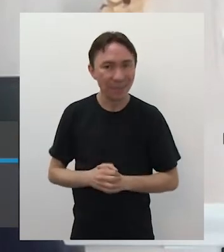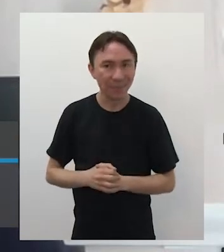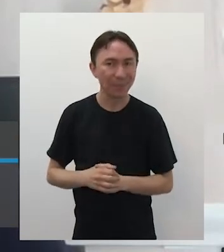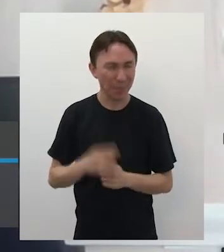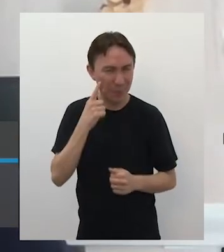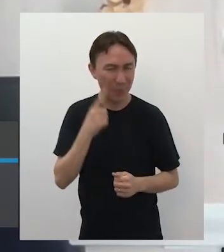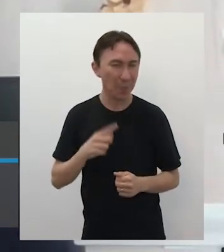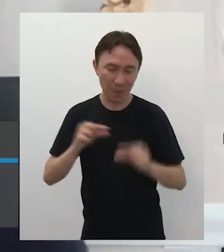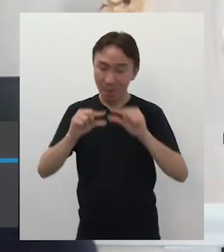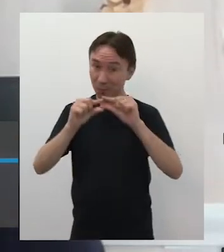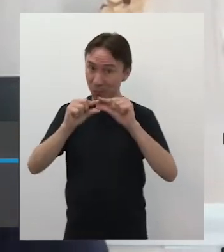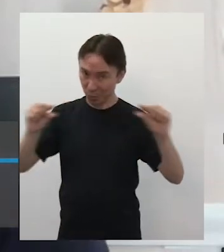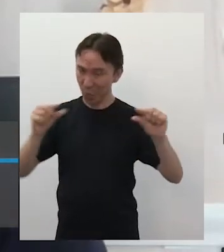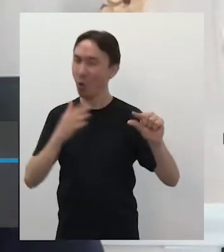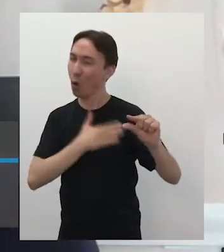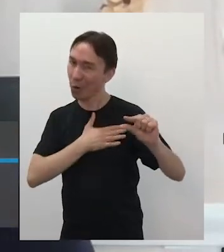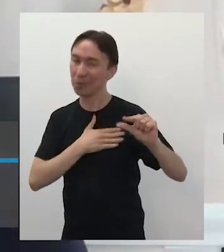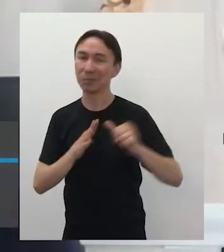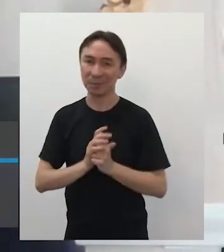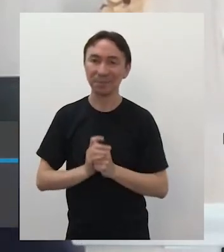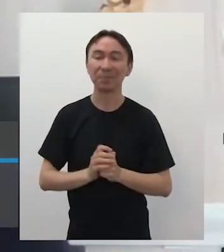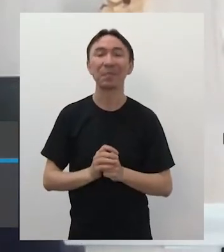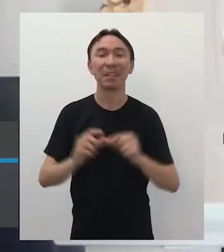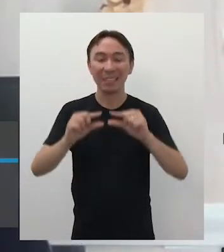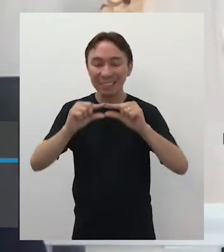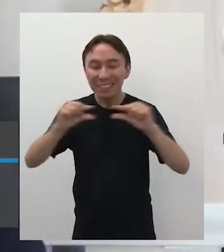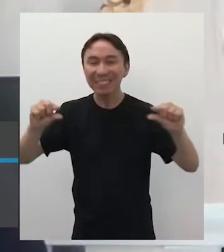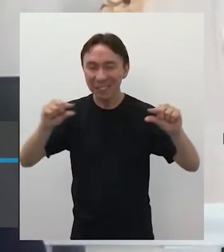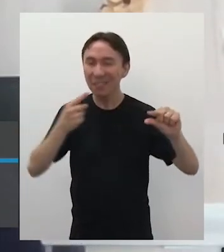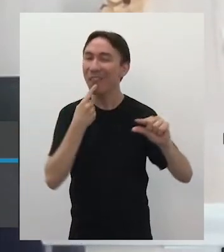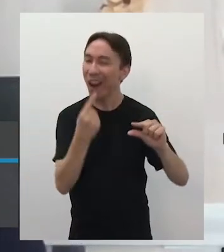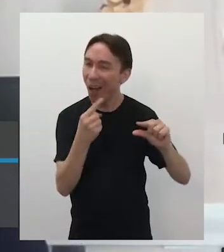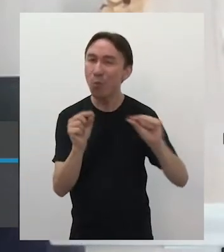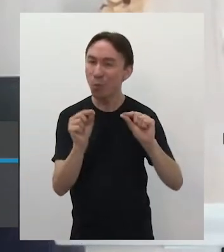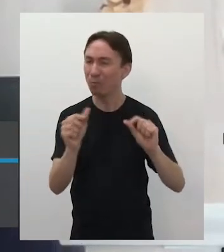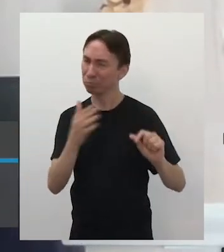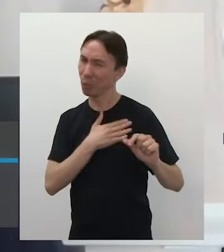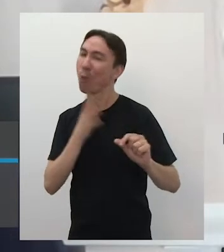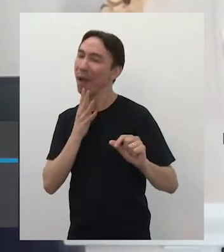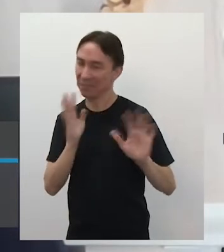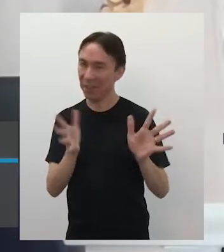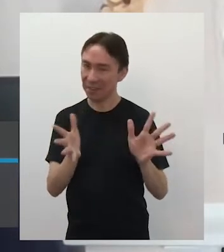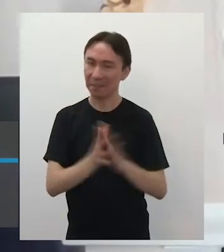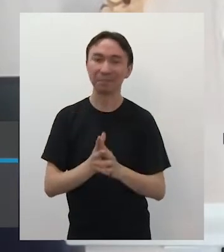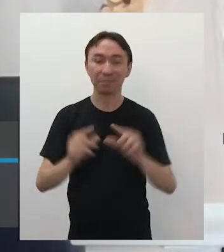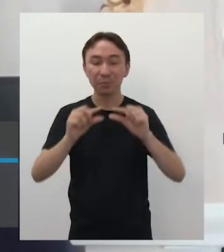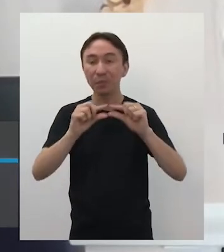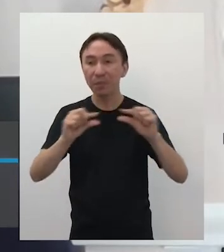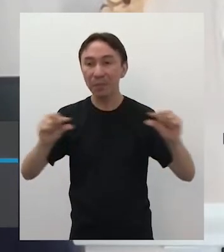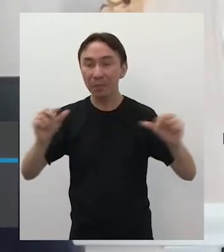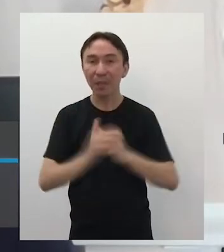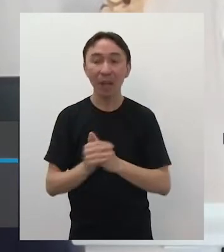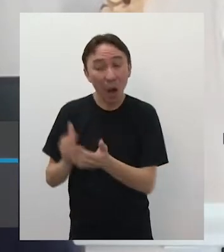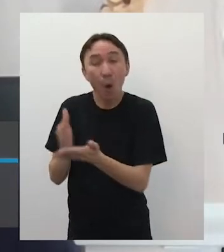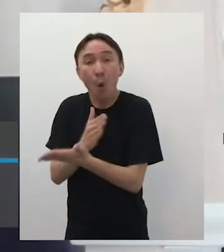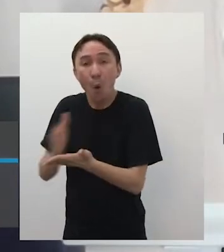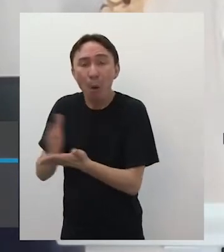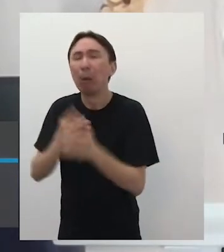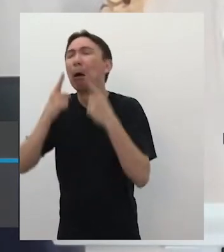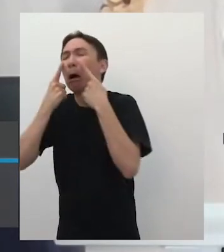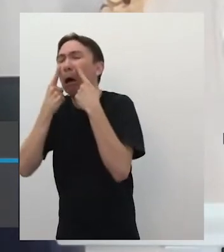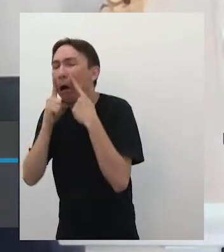básico, e quando vocês se derem conta, vocês estarão fazendo mais do que o necessário, tá? E eu gostaria assim,